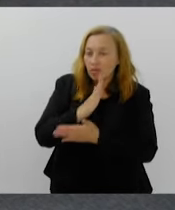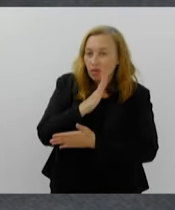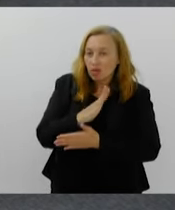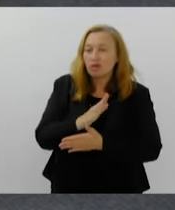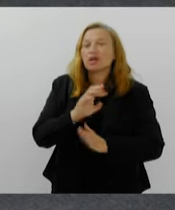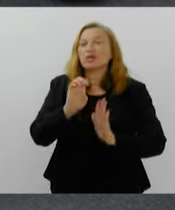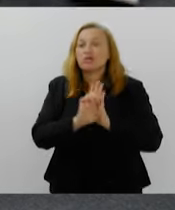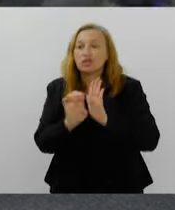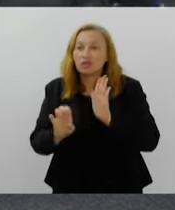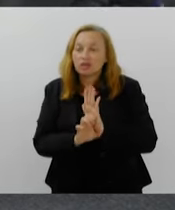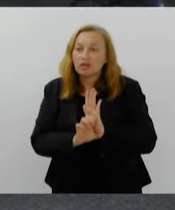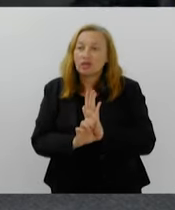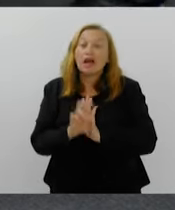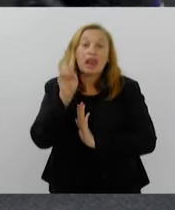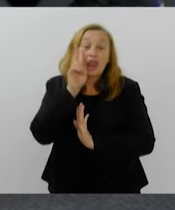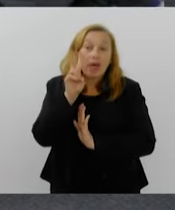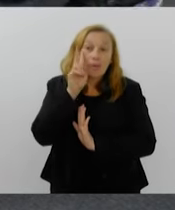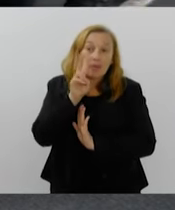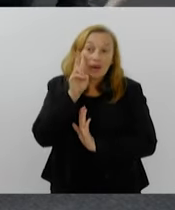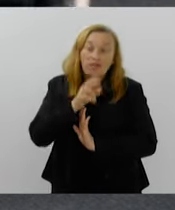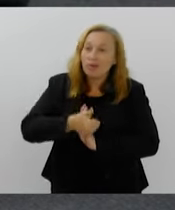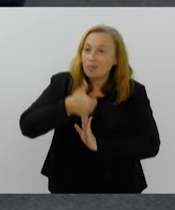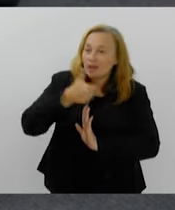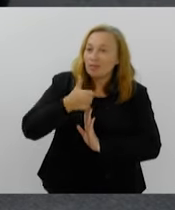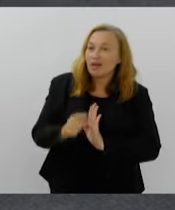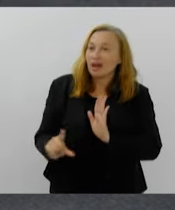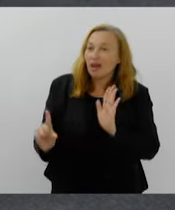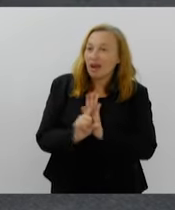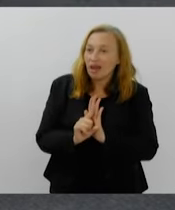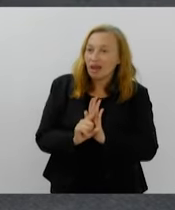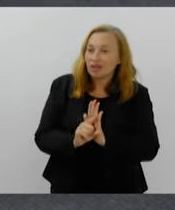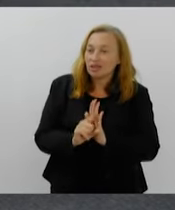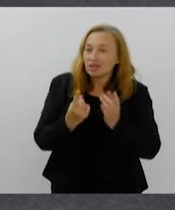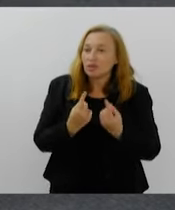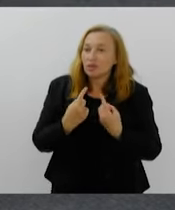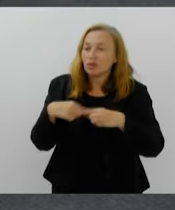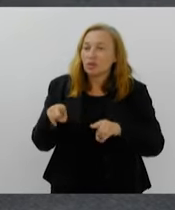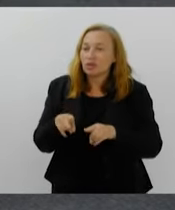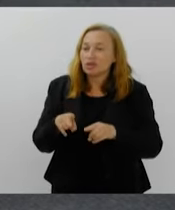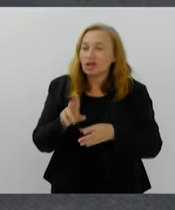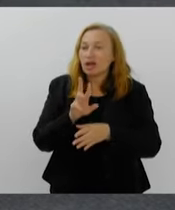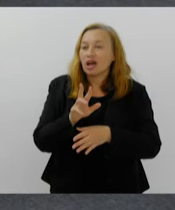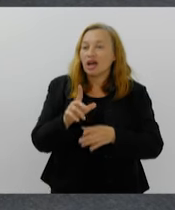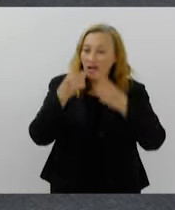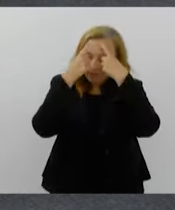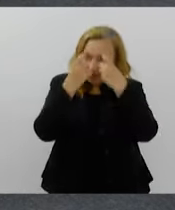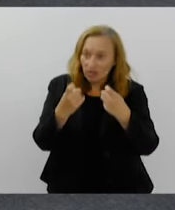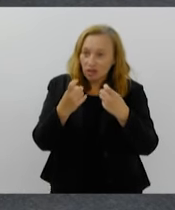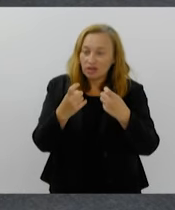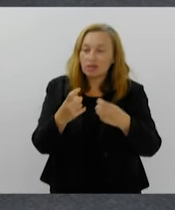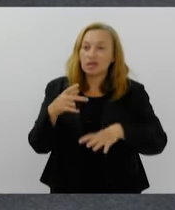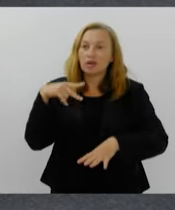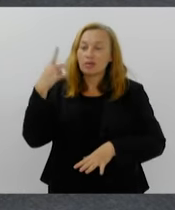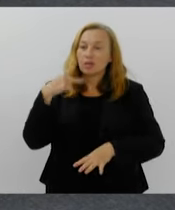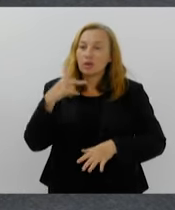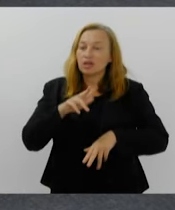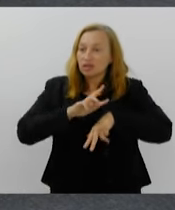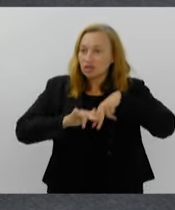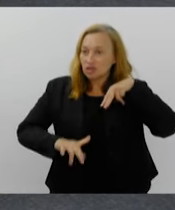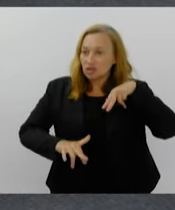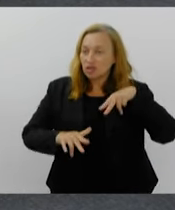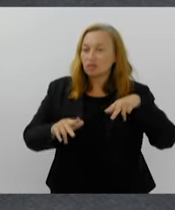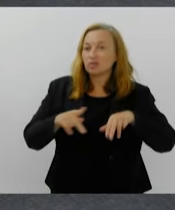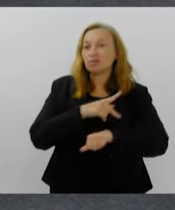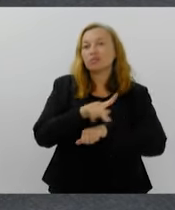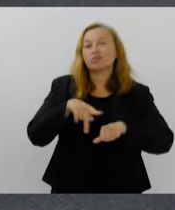estatuto e Vale lembrar que foi a primeira lei de combate a violência política de gênero instituída no